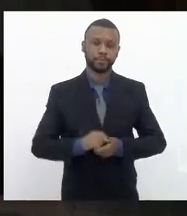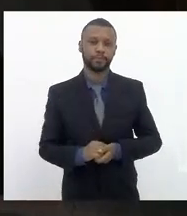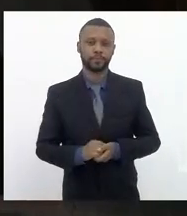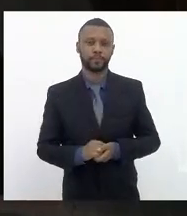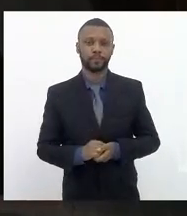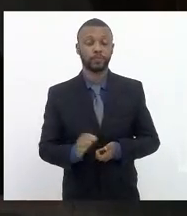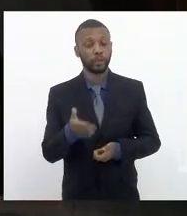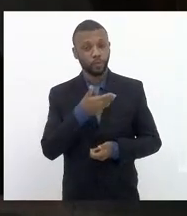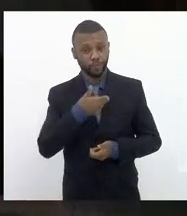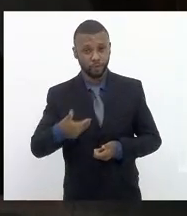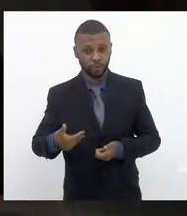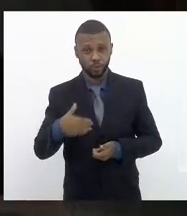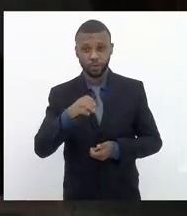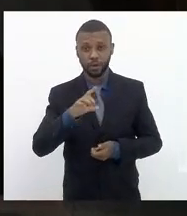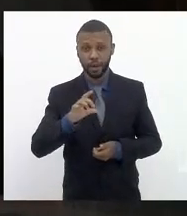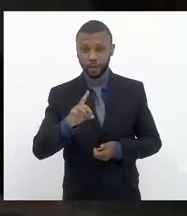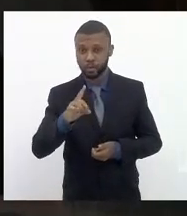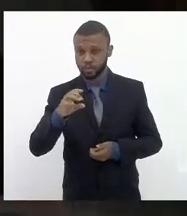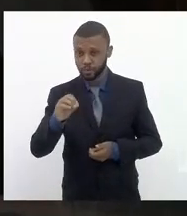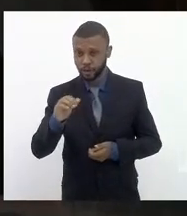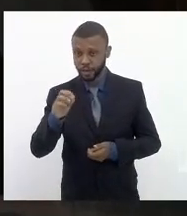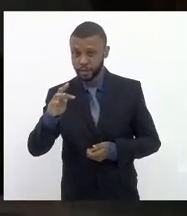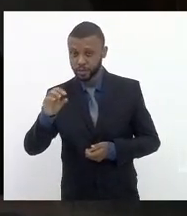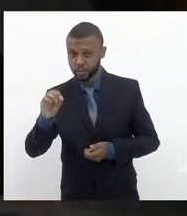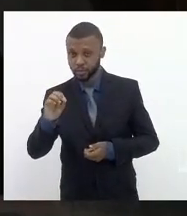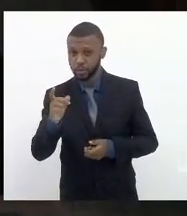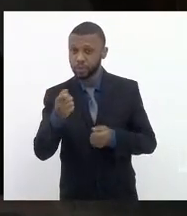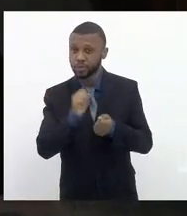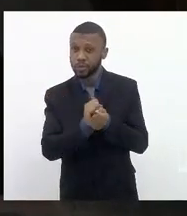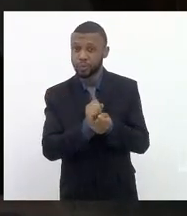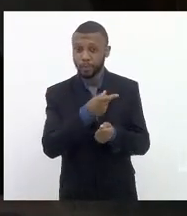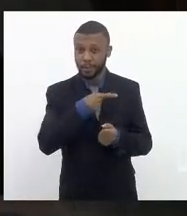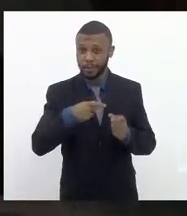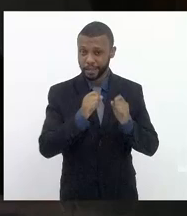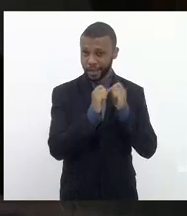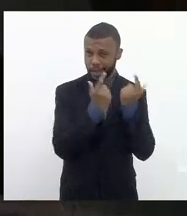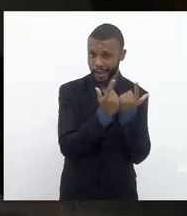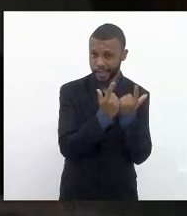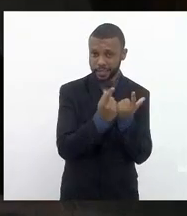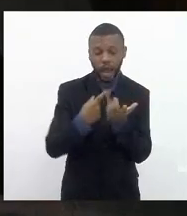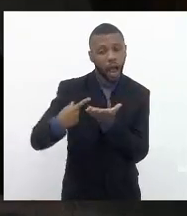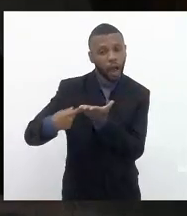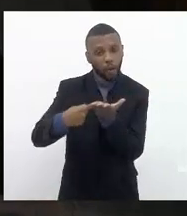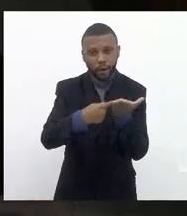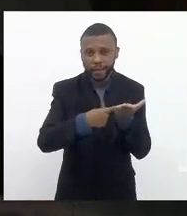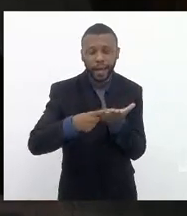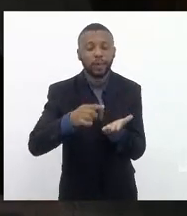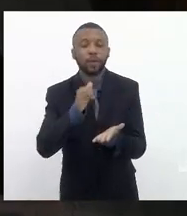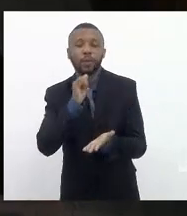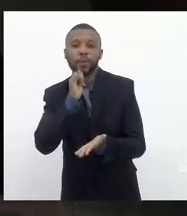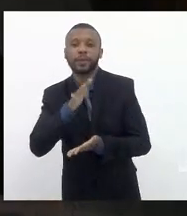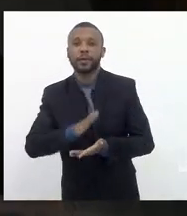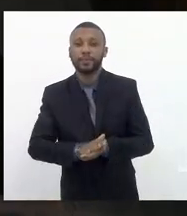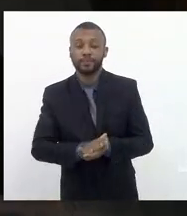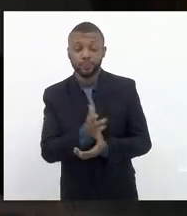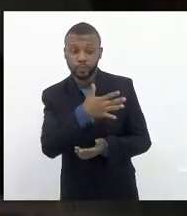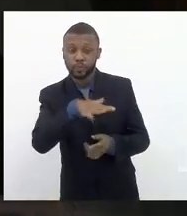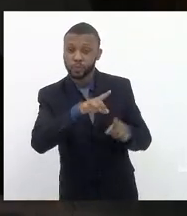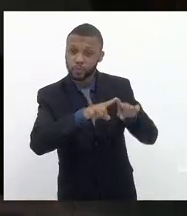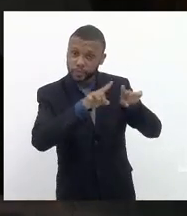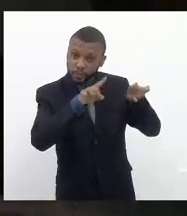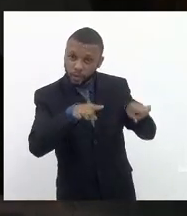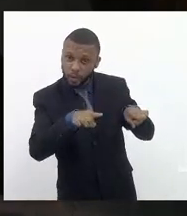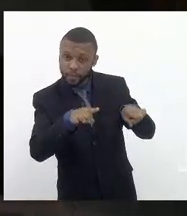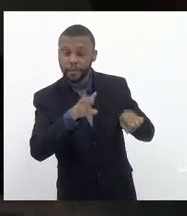juntamente com o presidente desta casa acordaram por exemplo que o governo que os servidores teriam e